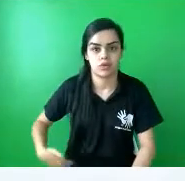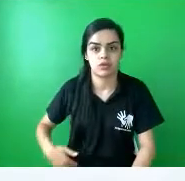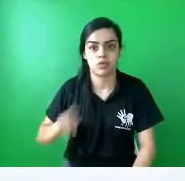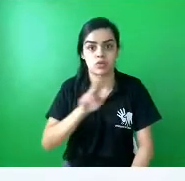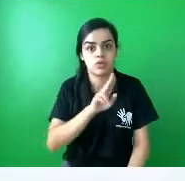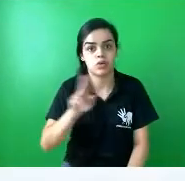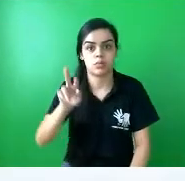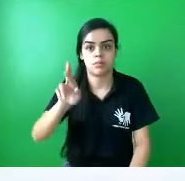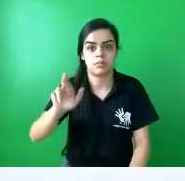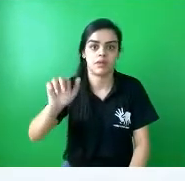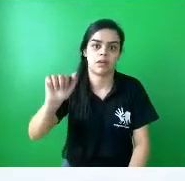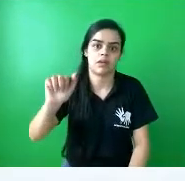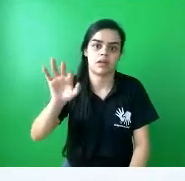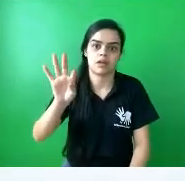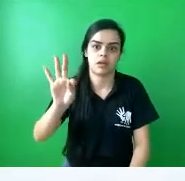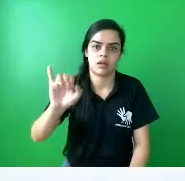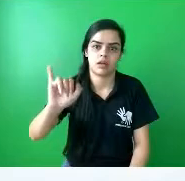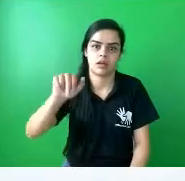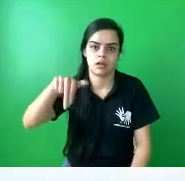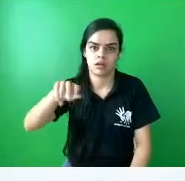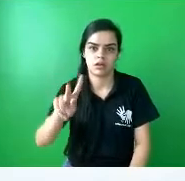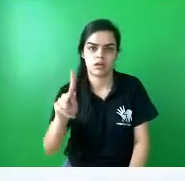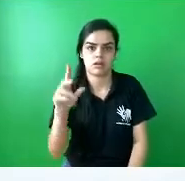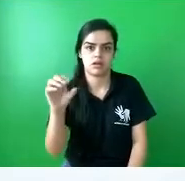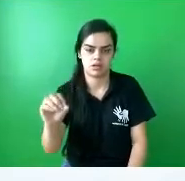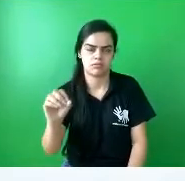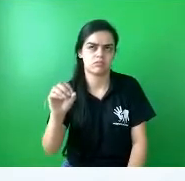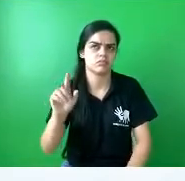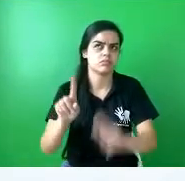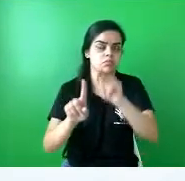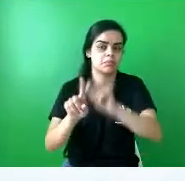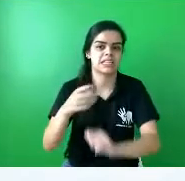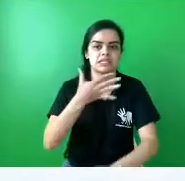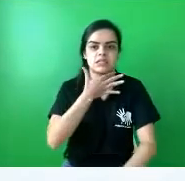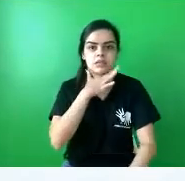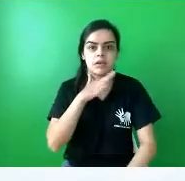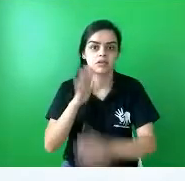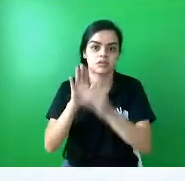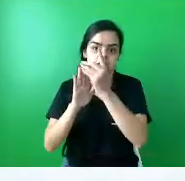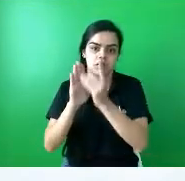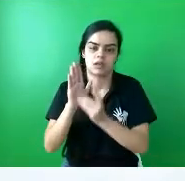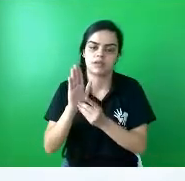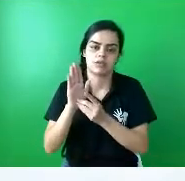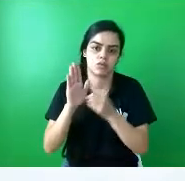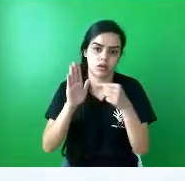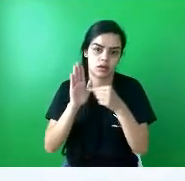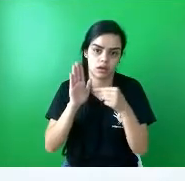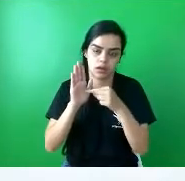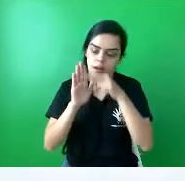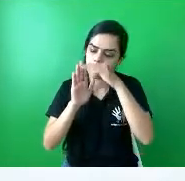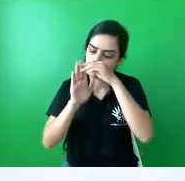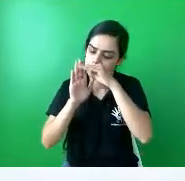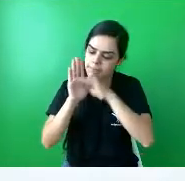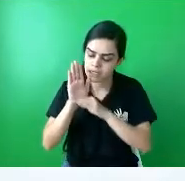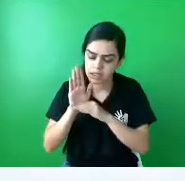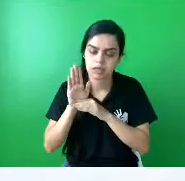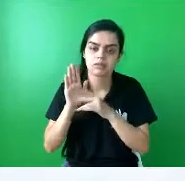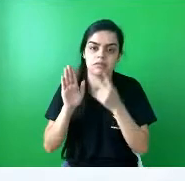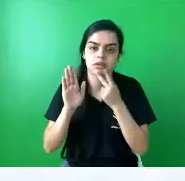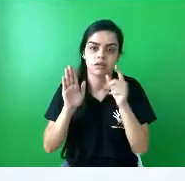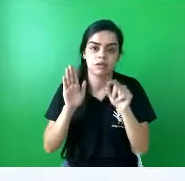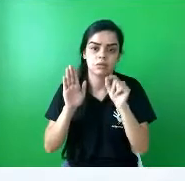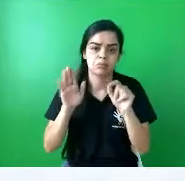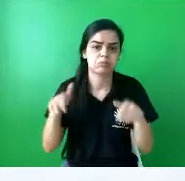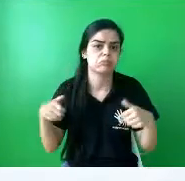Júnior, editou lá em meados de março um decreto dizendo e estabelecendo as disposições de